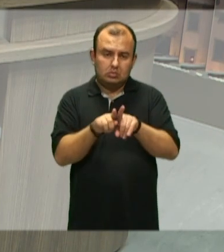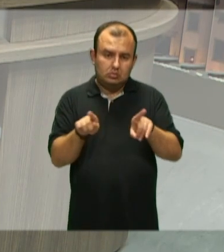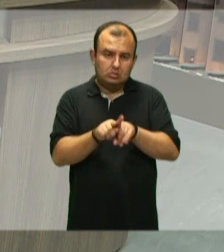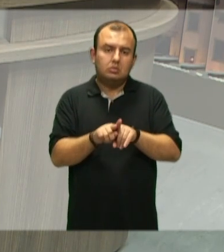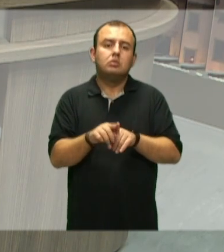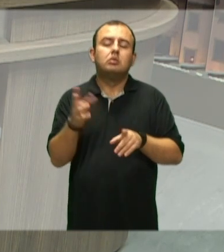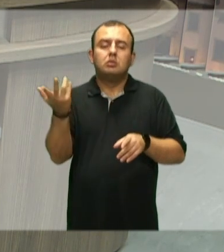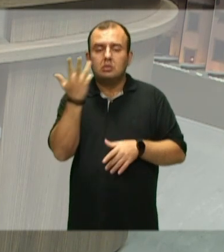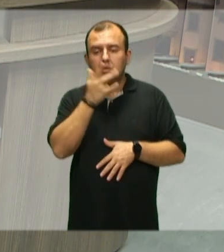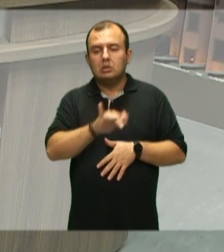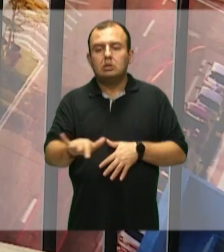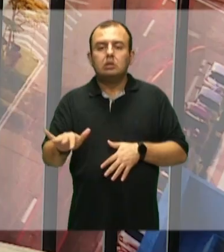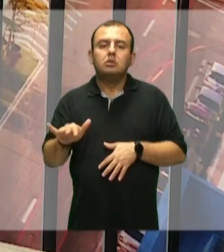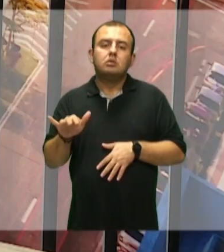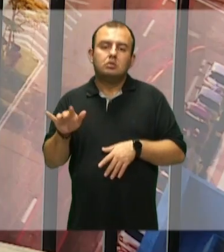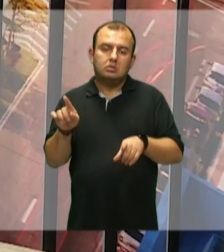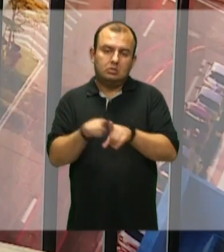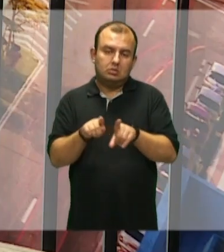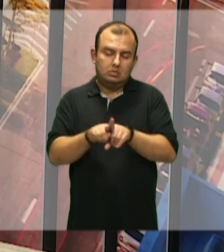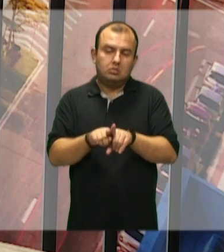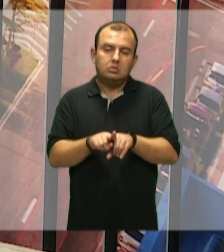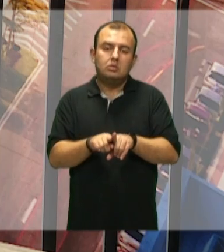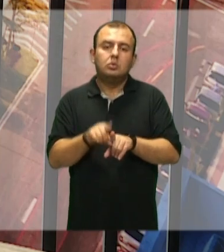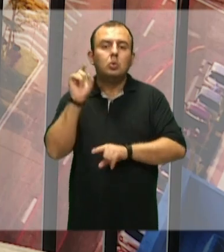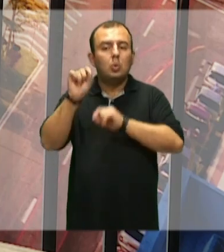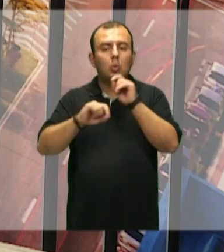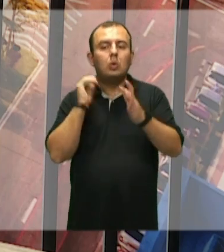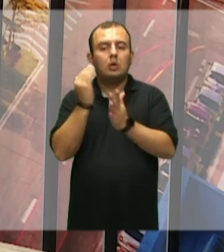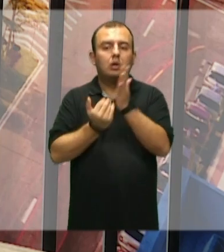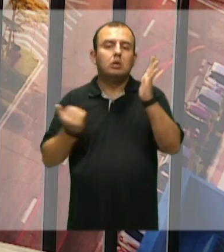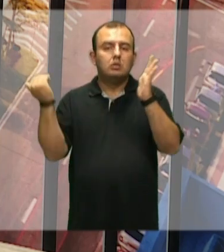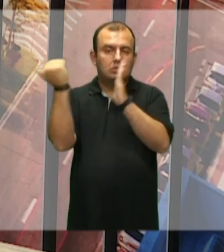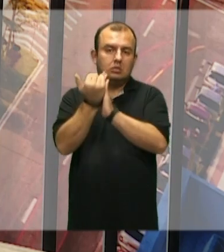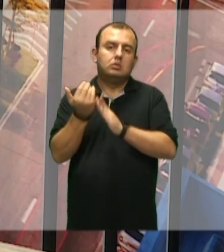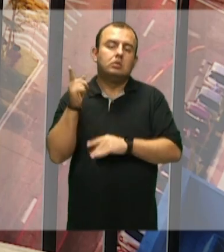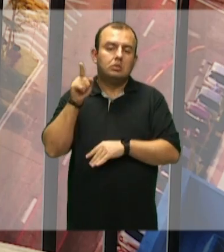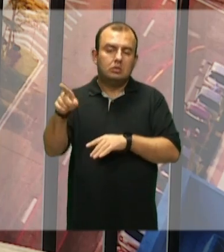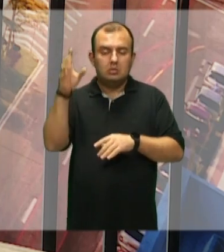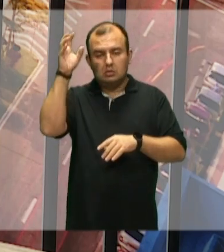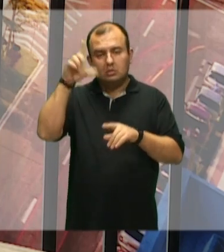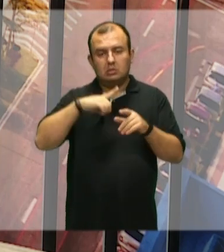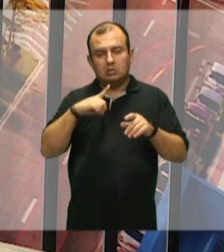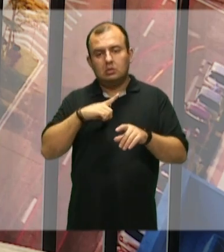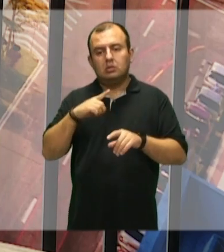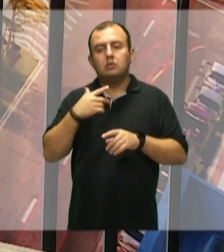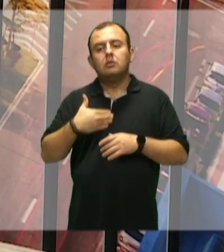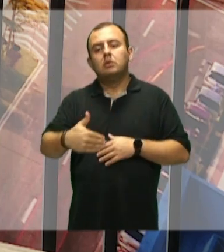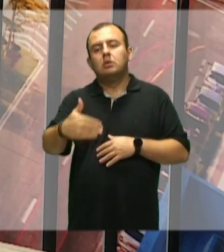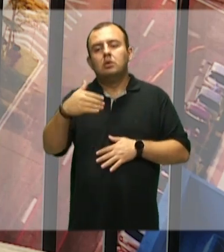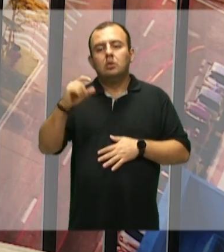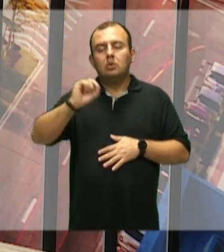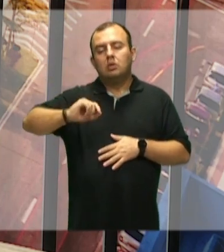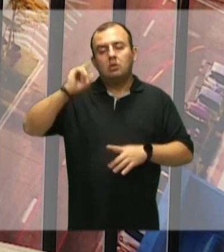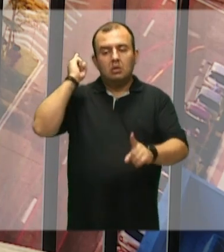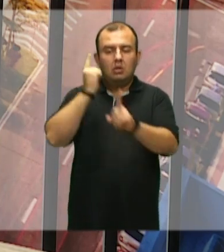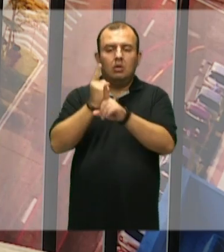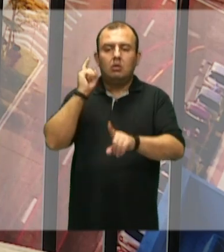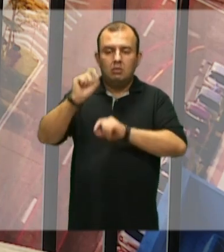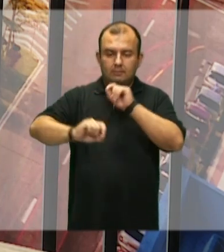para crianças, o que mais o pessoal que estiver lá vai poder